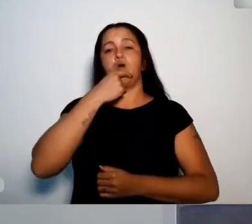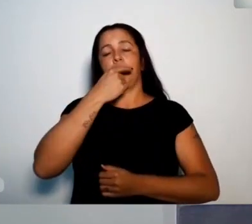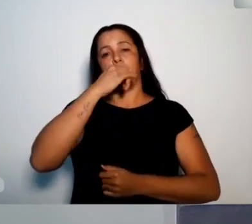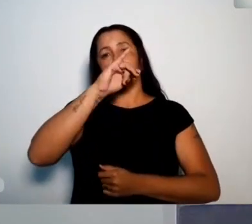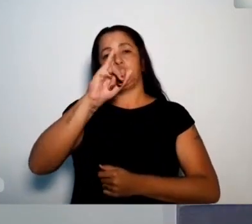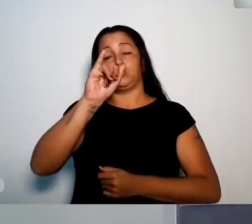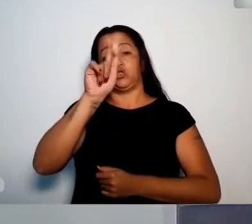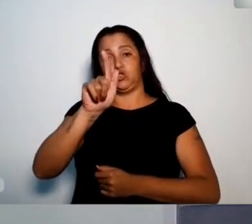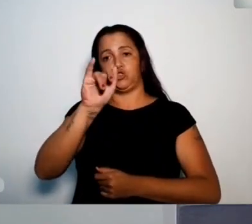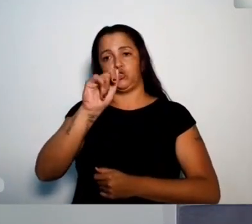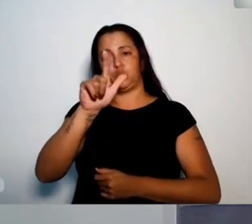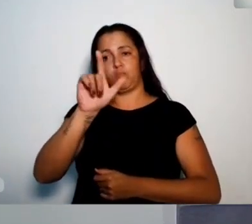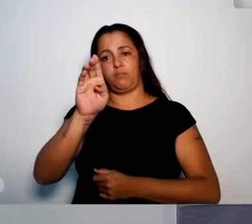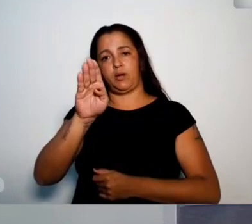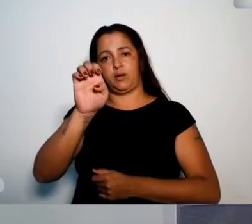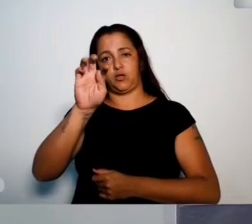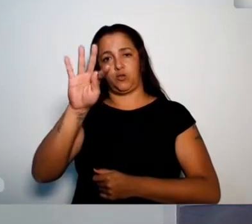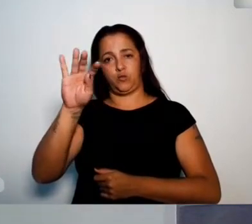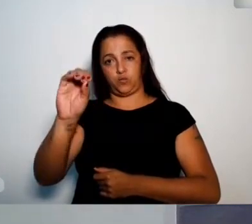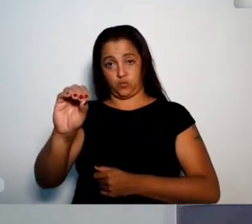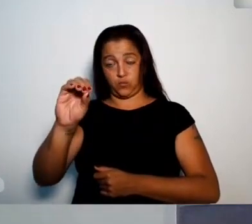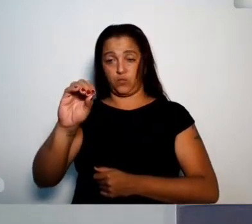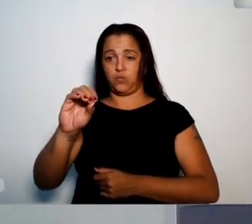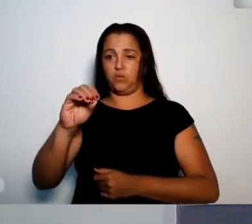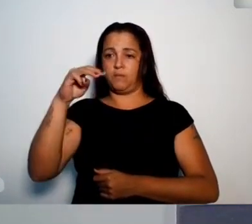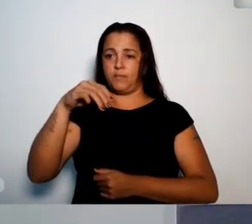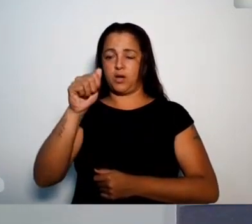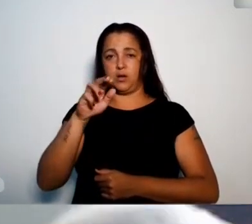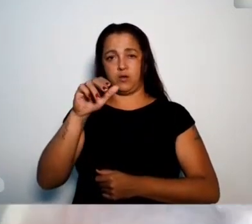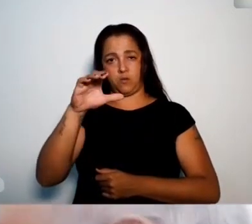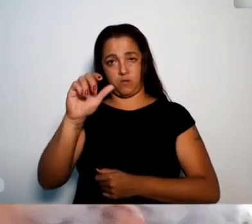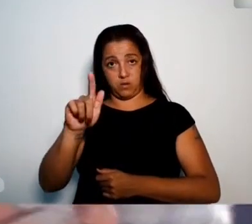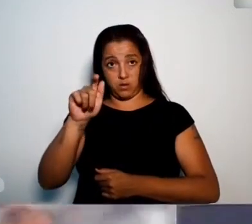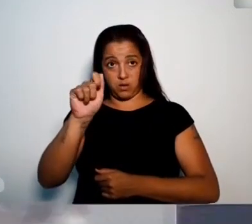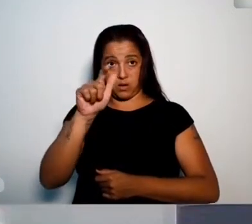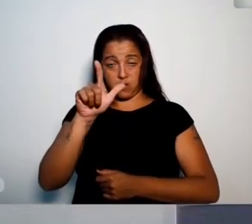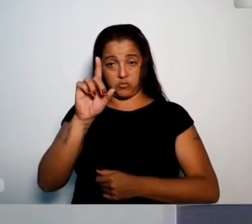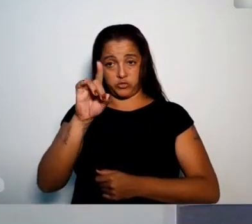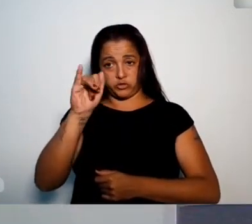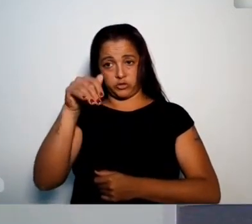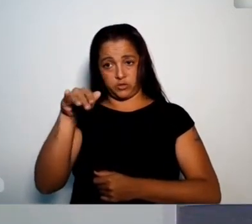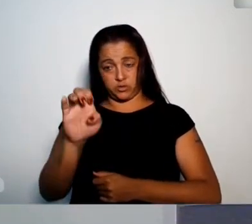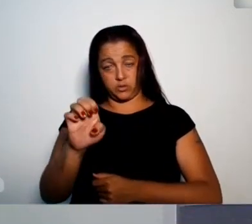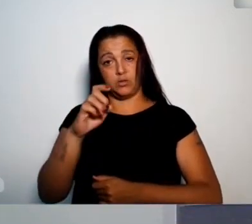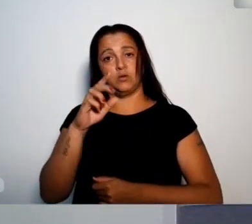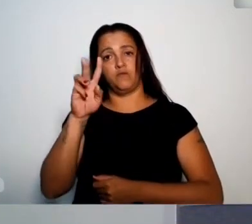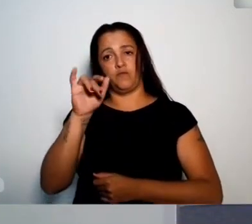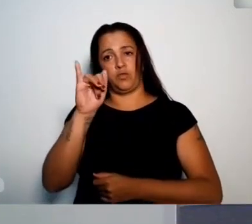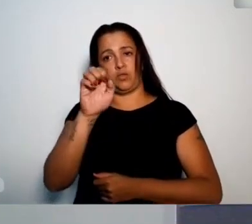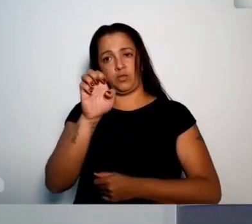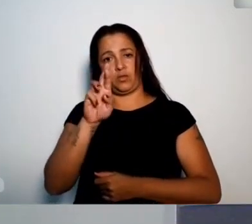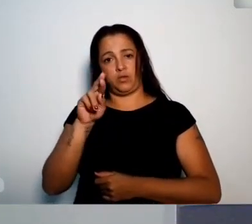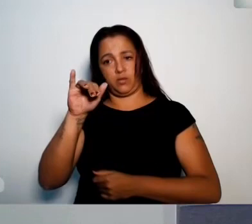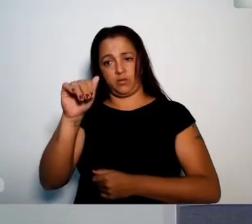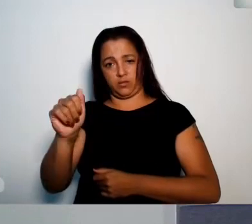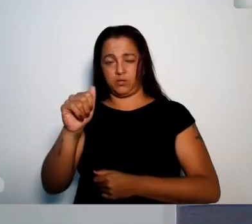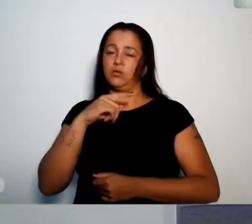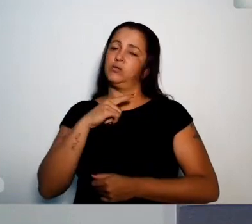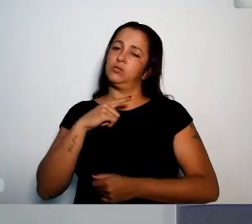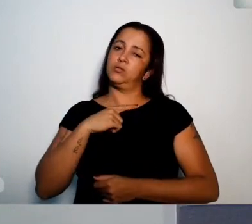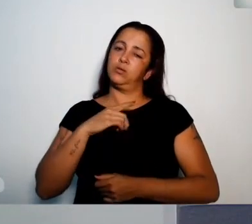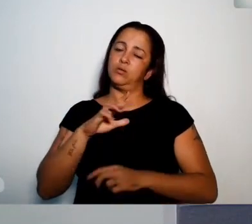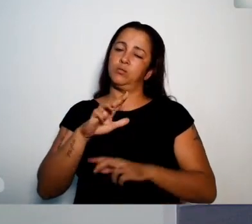Mari Vieira, pela dedicação e empenho na luta contra as drogas através do Grupo